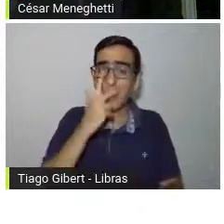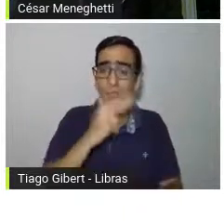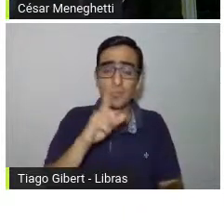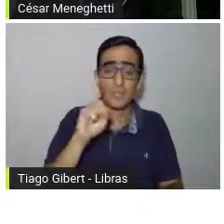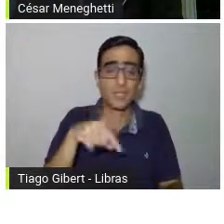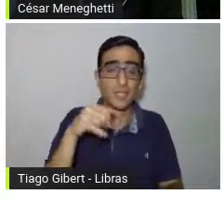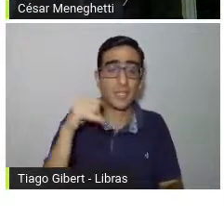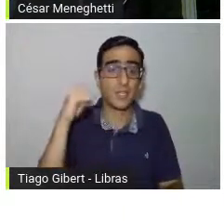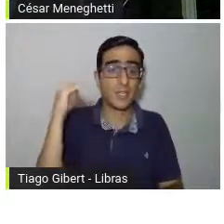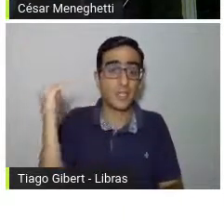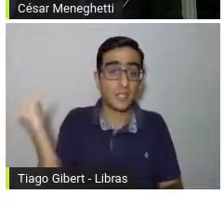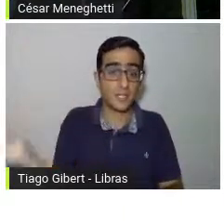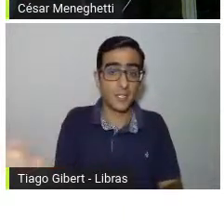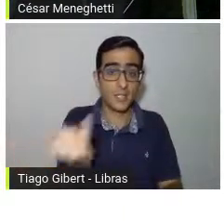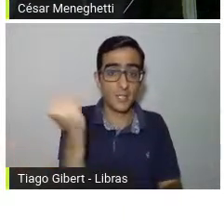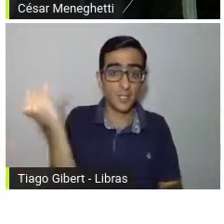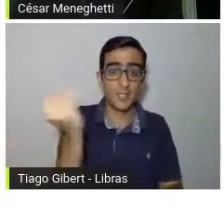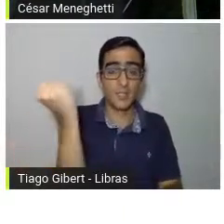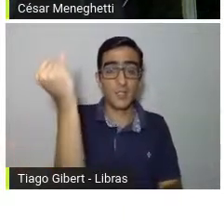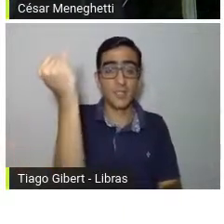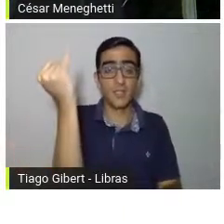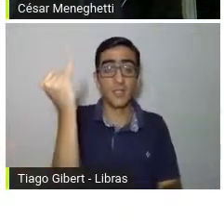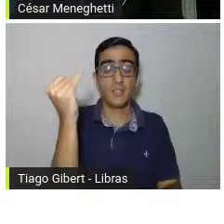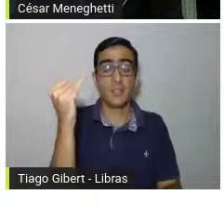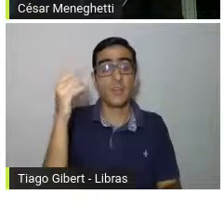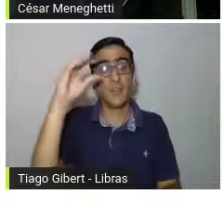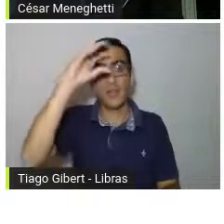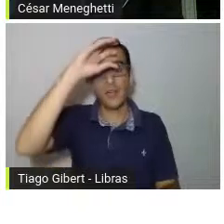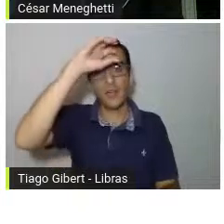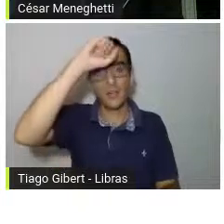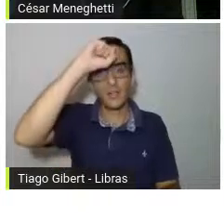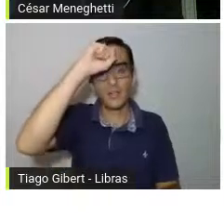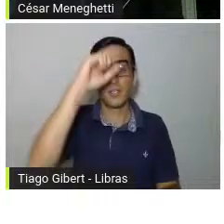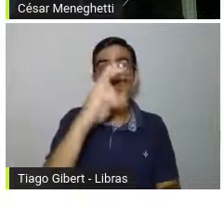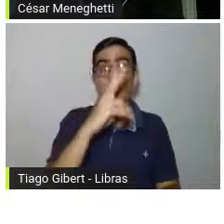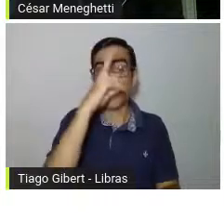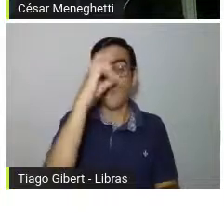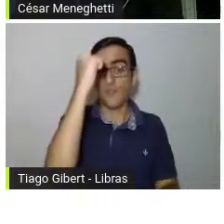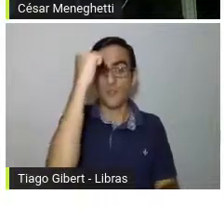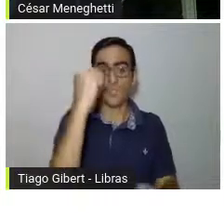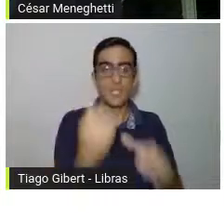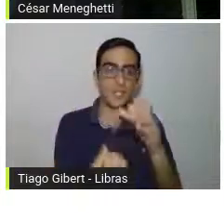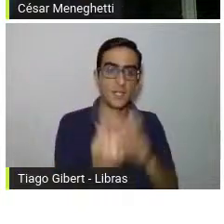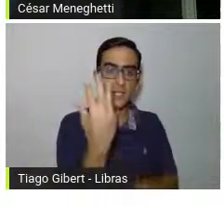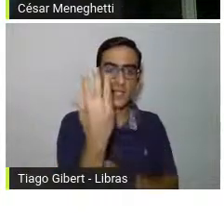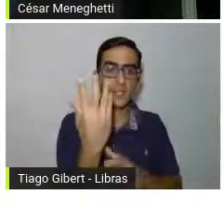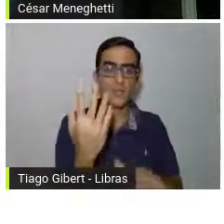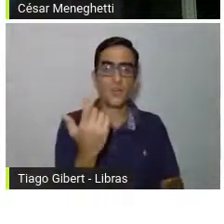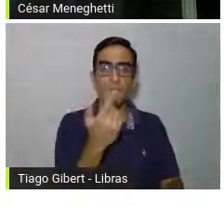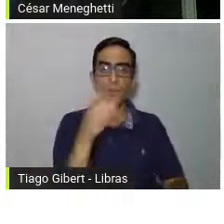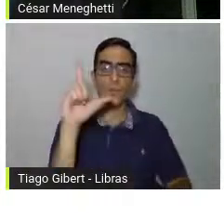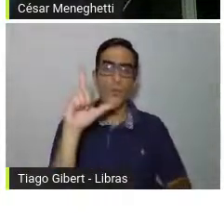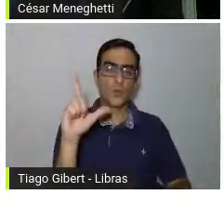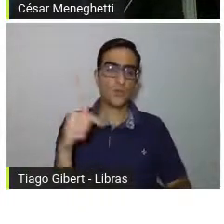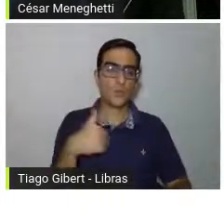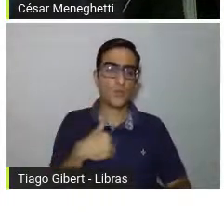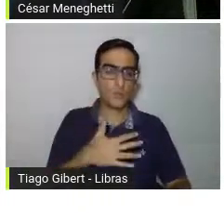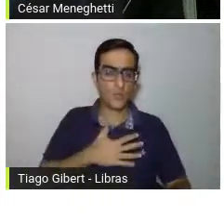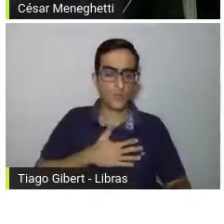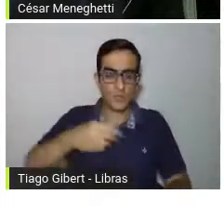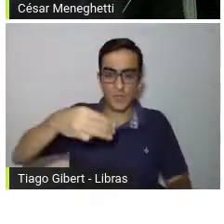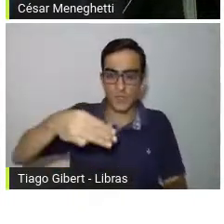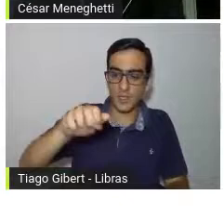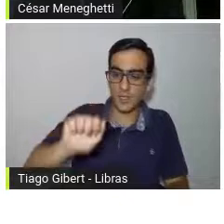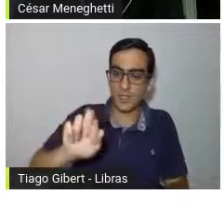importante nós tomarmos consciência da força que é a criação. E para citar um outro cara, que é Mark